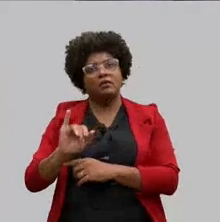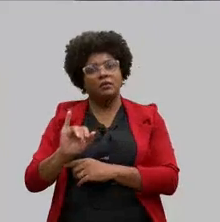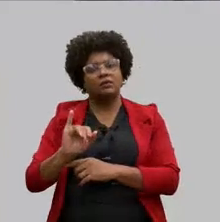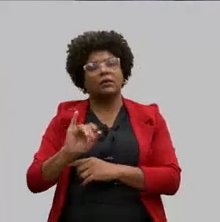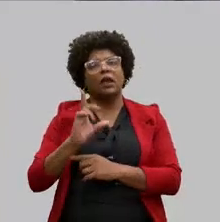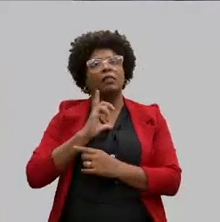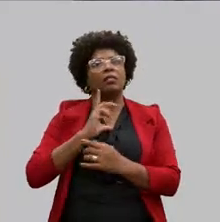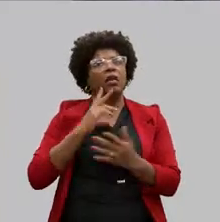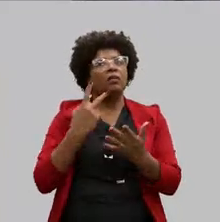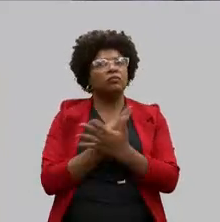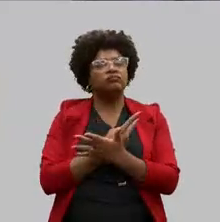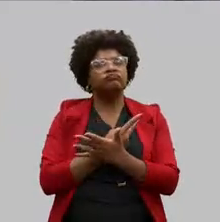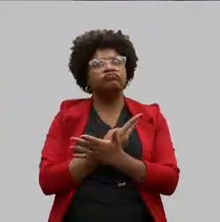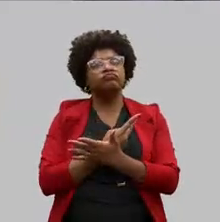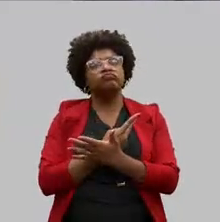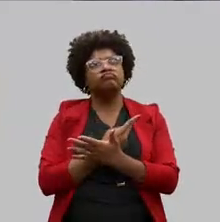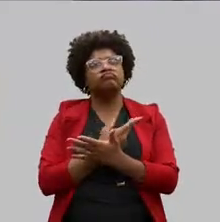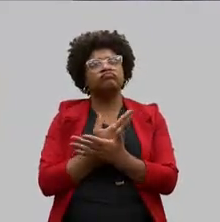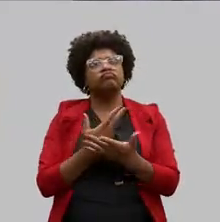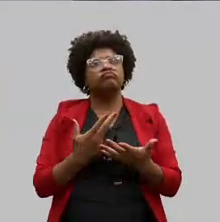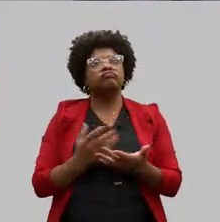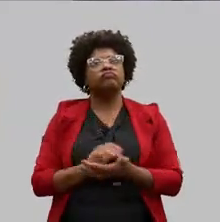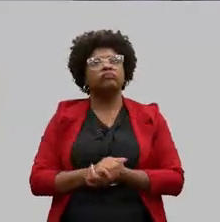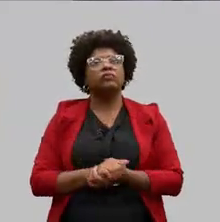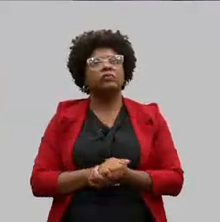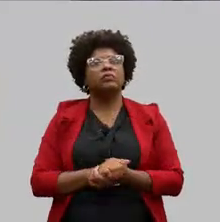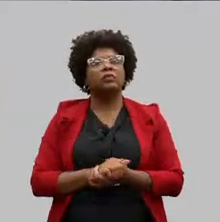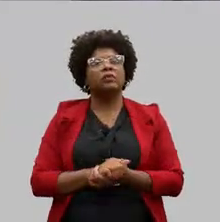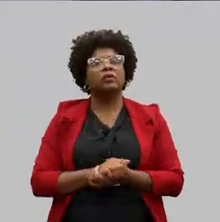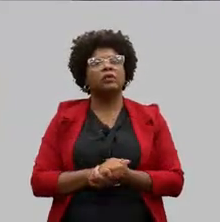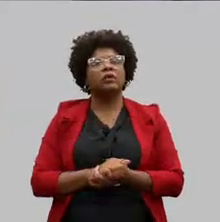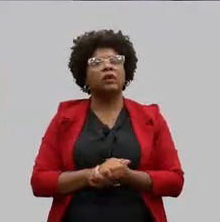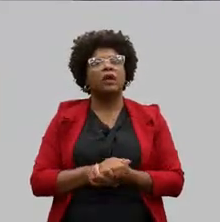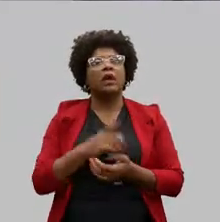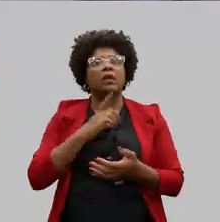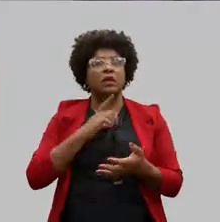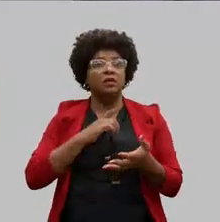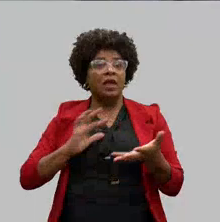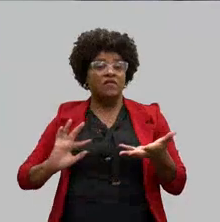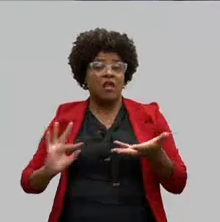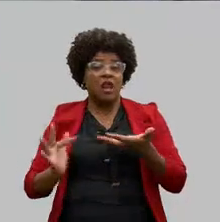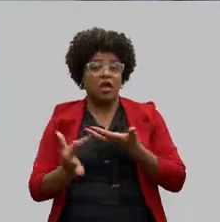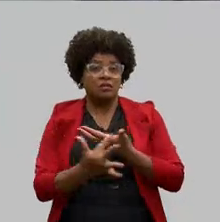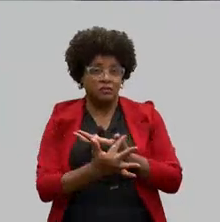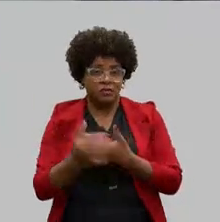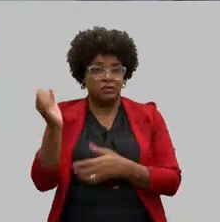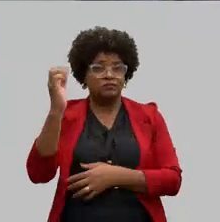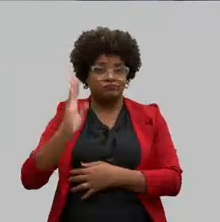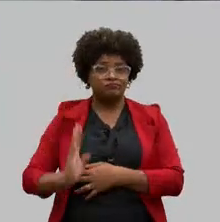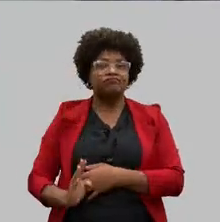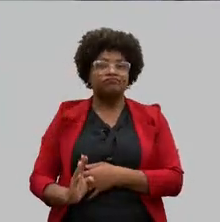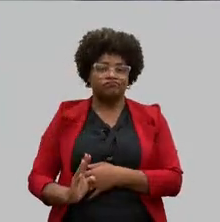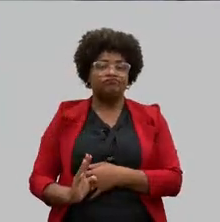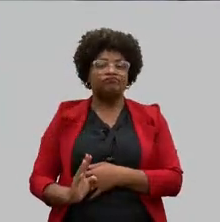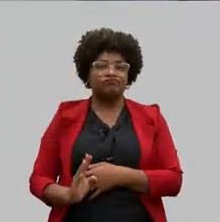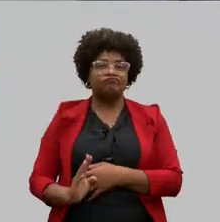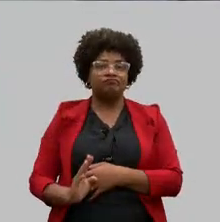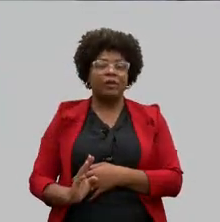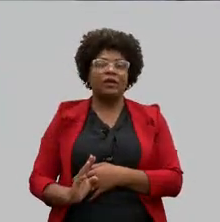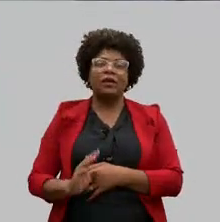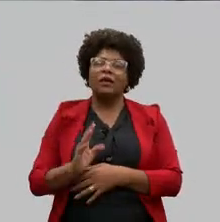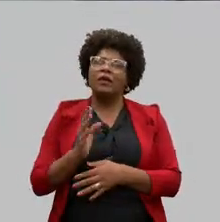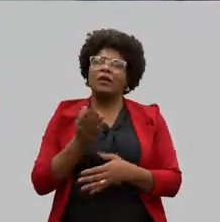que foram veiculadas em mídias nacionais que foram questões de maus